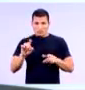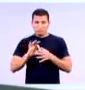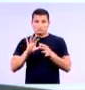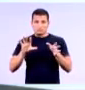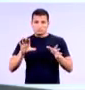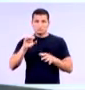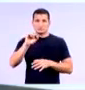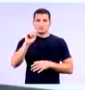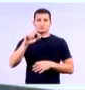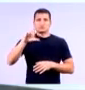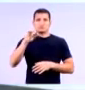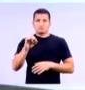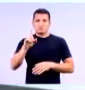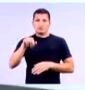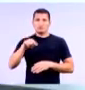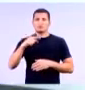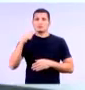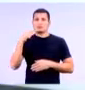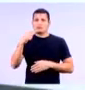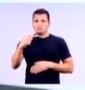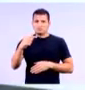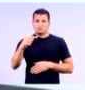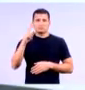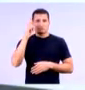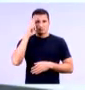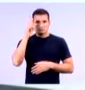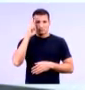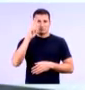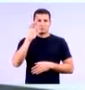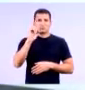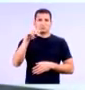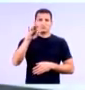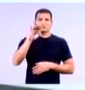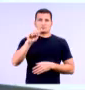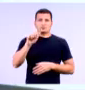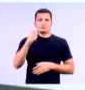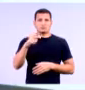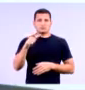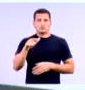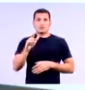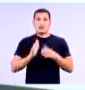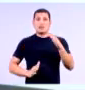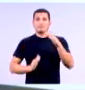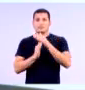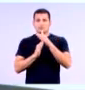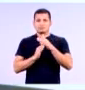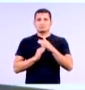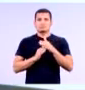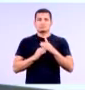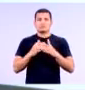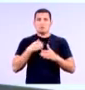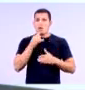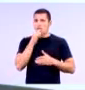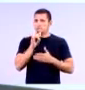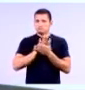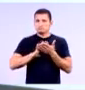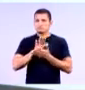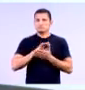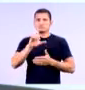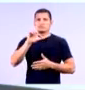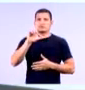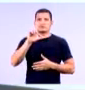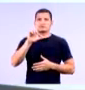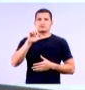o saldo seja negativo. Lembre que essa nossa conta corrente não tem limite. Eu em nenhum momento falei que essa conta corrente tem limite. A gente poderia